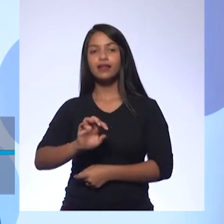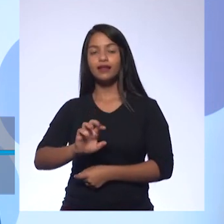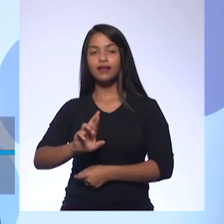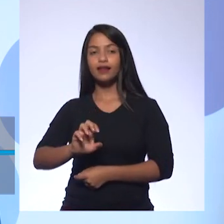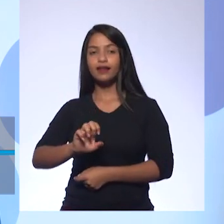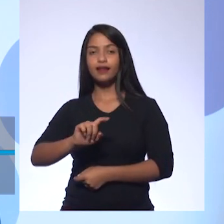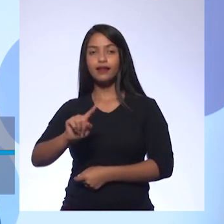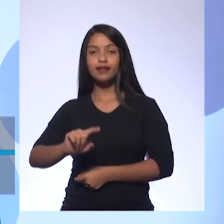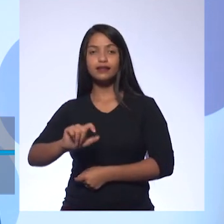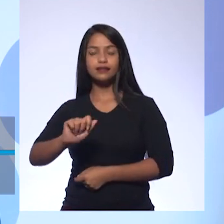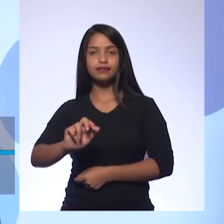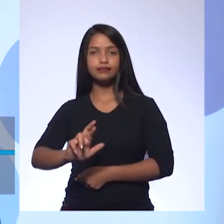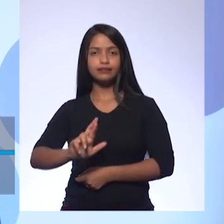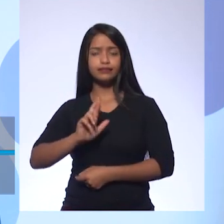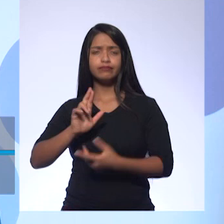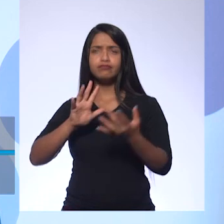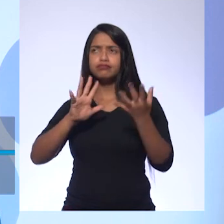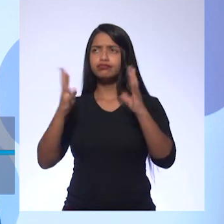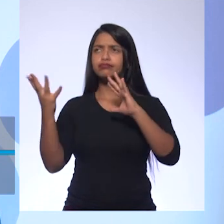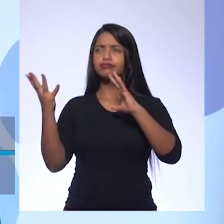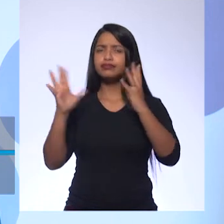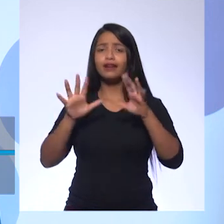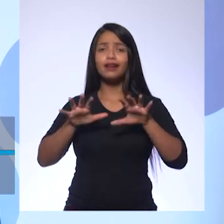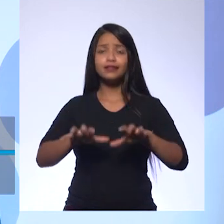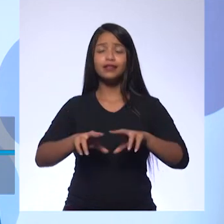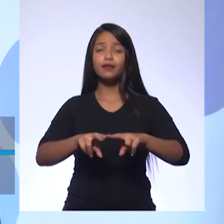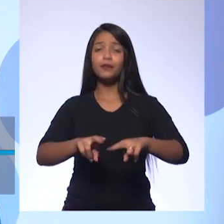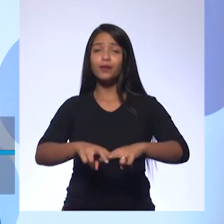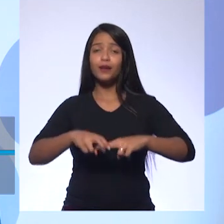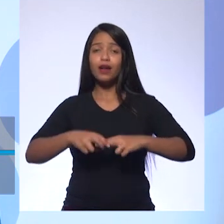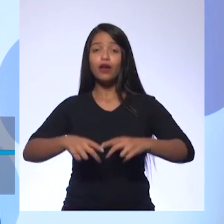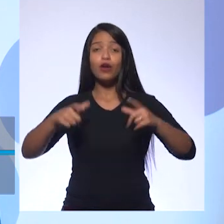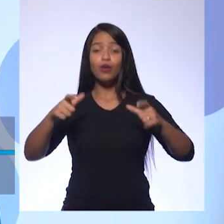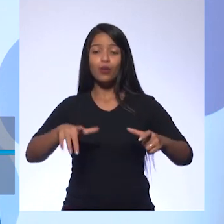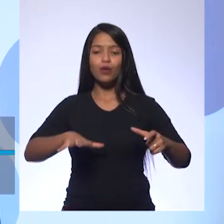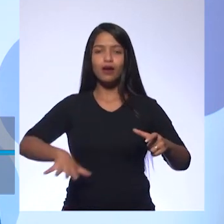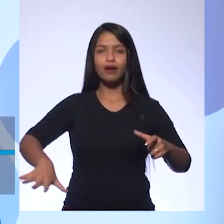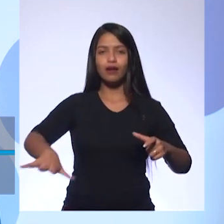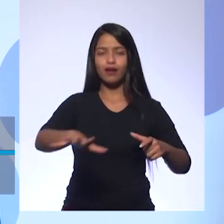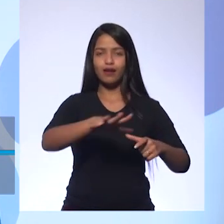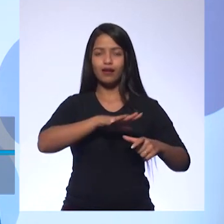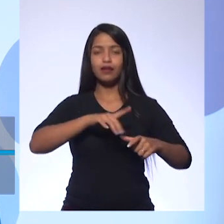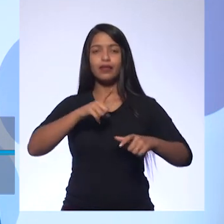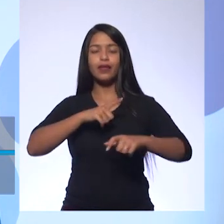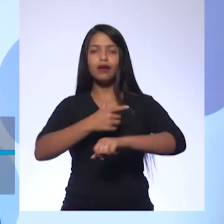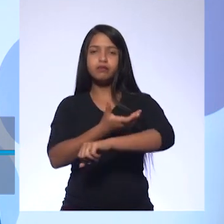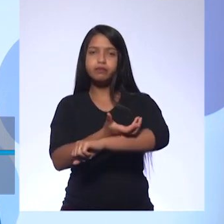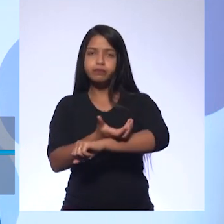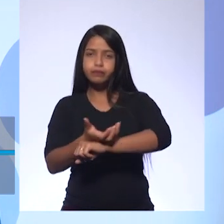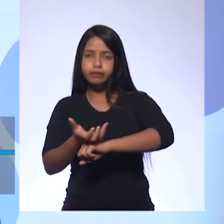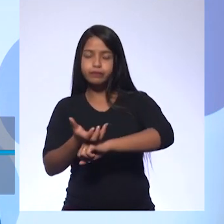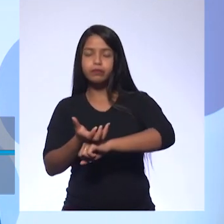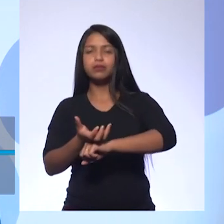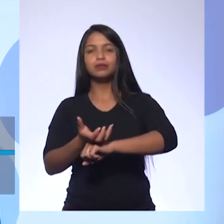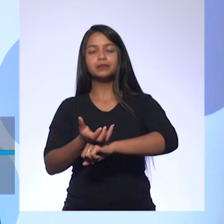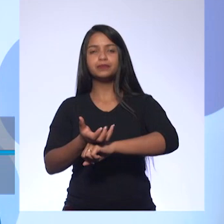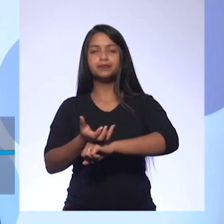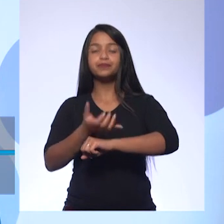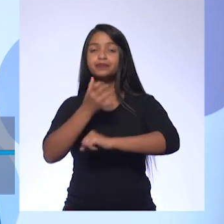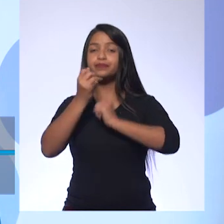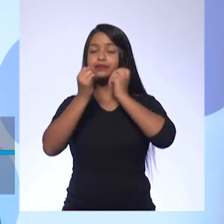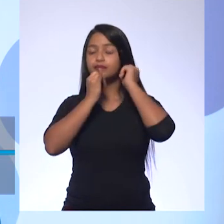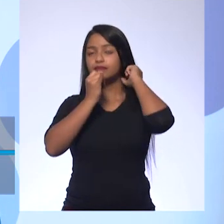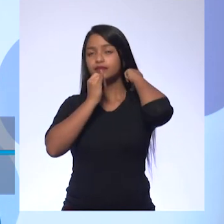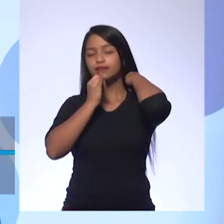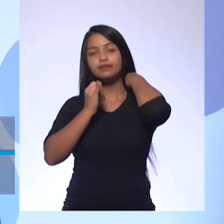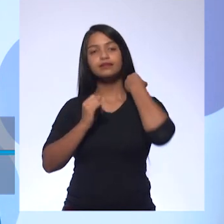Cristina, o clima é assim devido à sua geografia. Cobertura vegetal, por exemplo, ali, onde ela está mandando